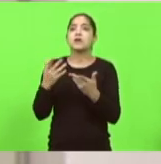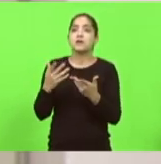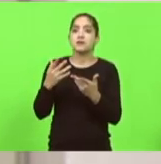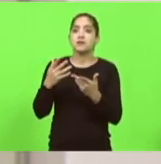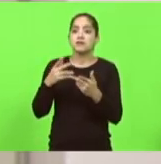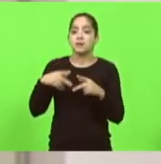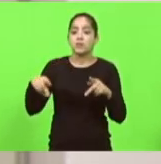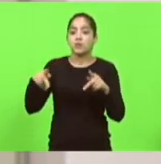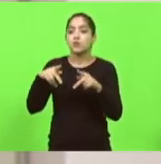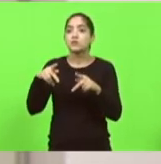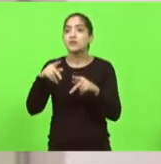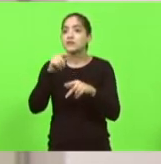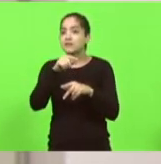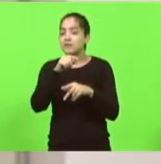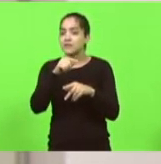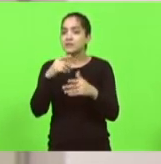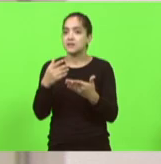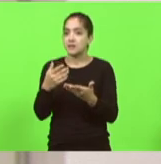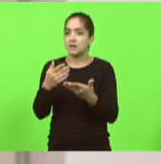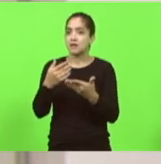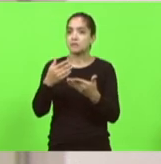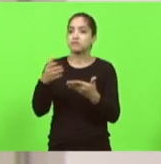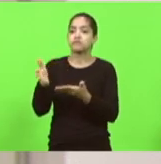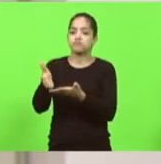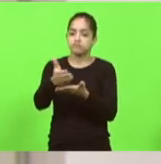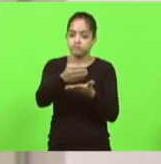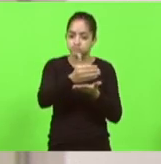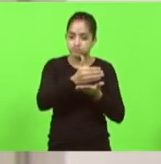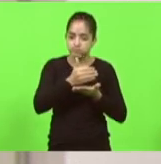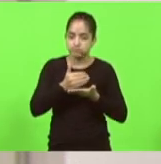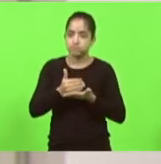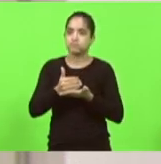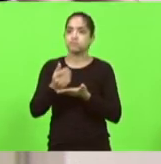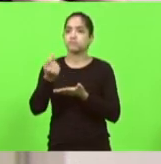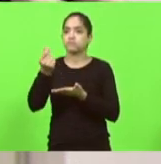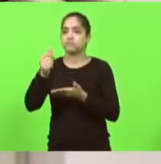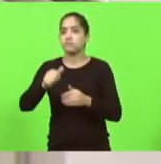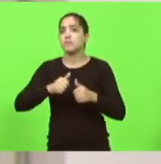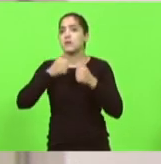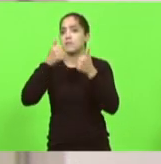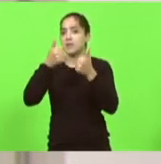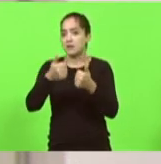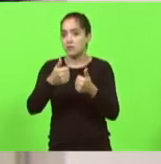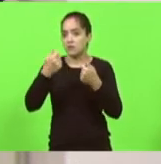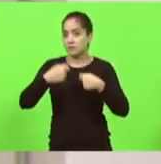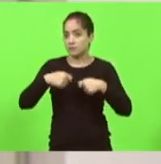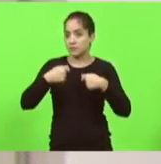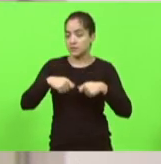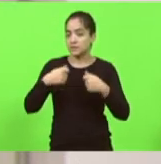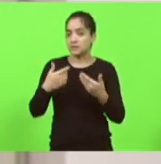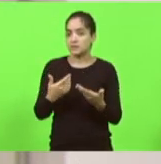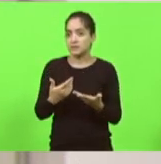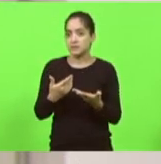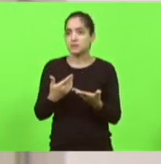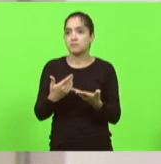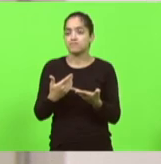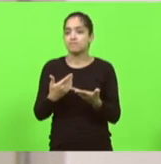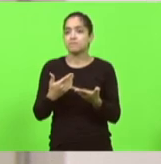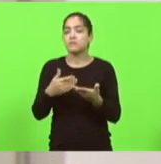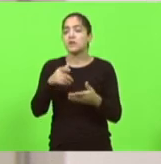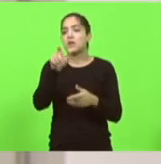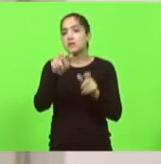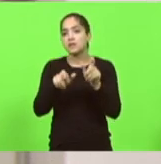fórum, para colocar dinheiro no caixa da prefeitura, para a prefeitura melhorar a vida daquele que precisa, fundamentalmente, do cidadão que está